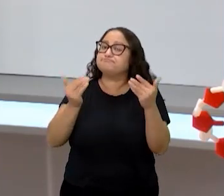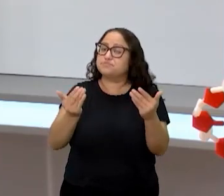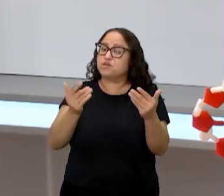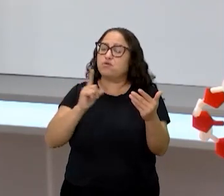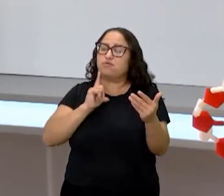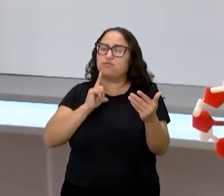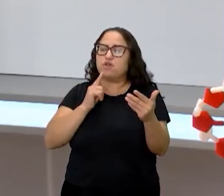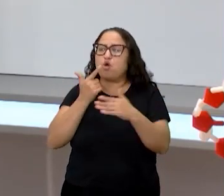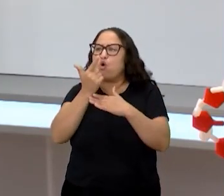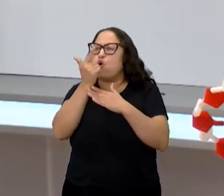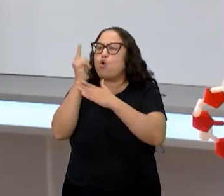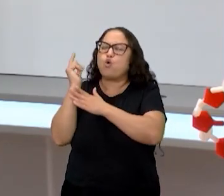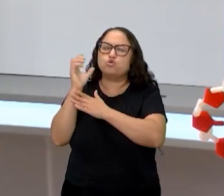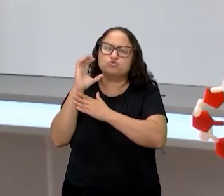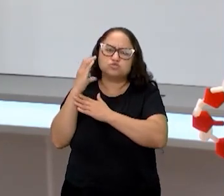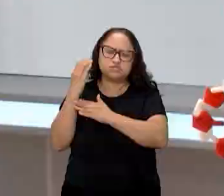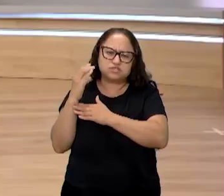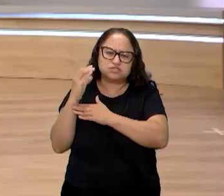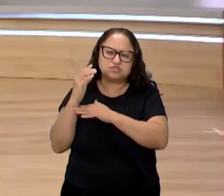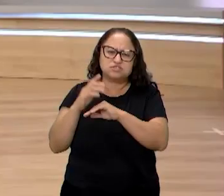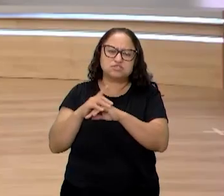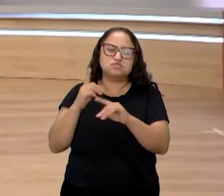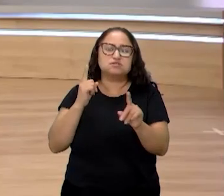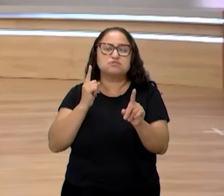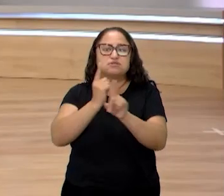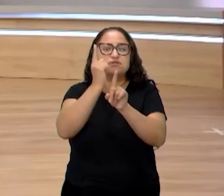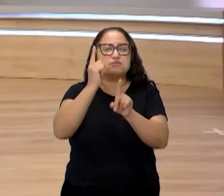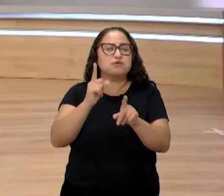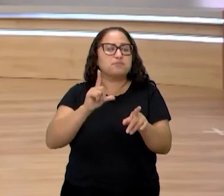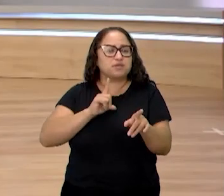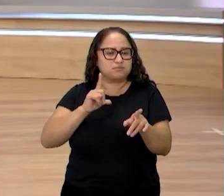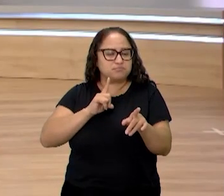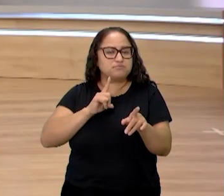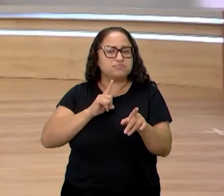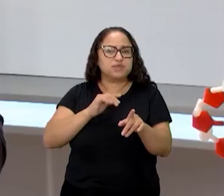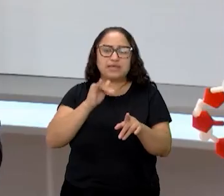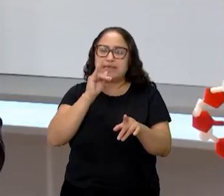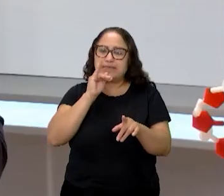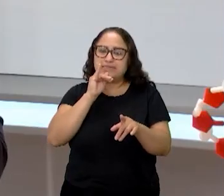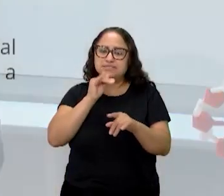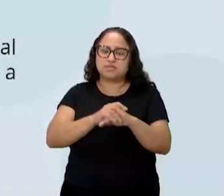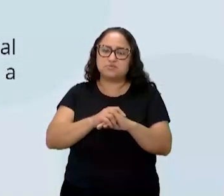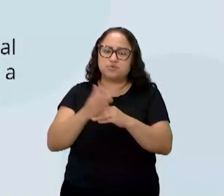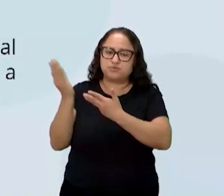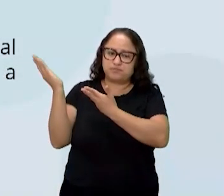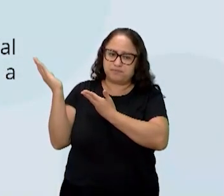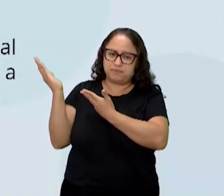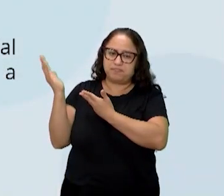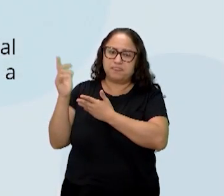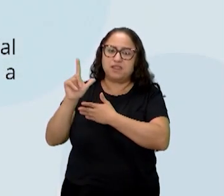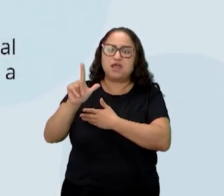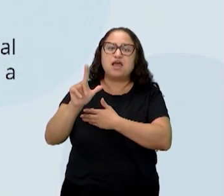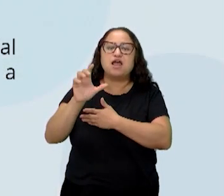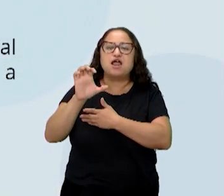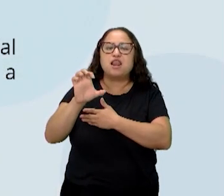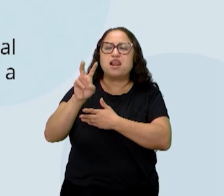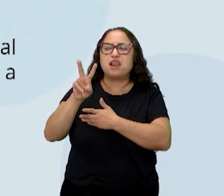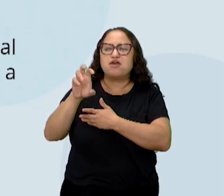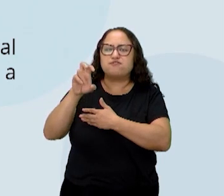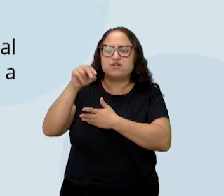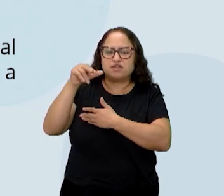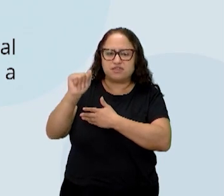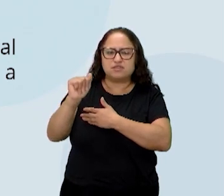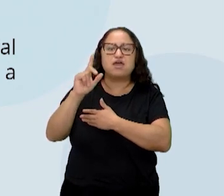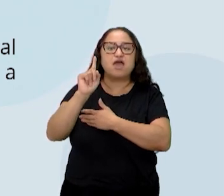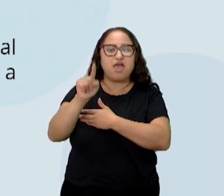vieram vários outros cientistas. A gente tem, por exemplo, aí também para vocês na tela, a gente tem aí o Levene. O Levene